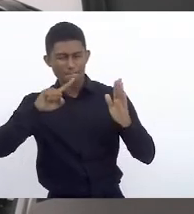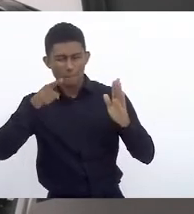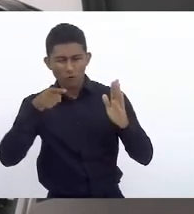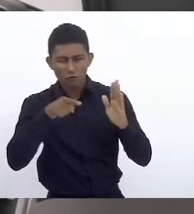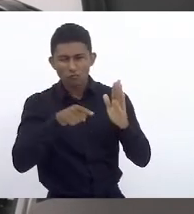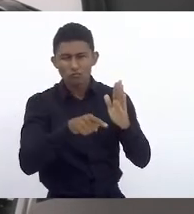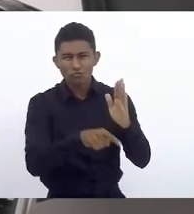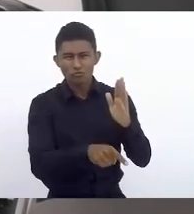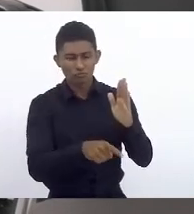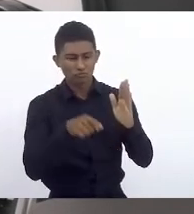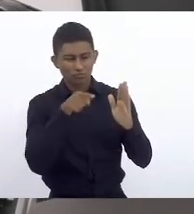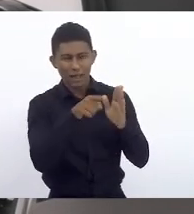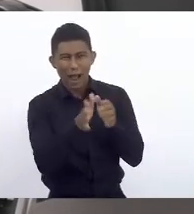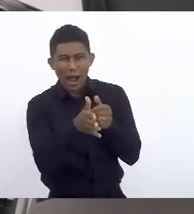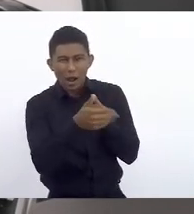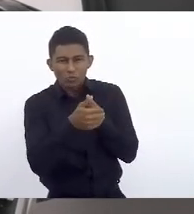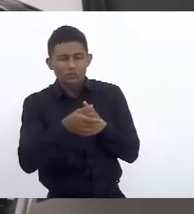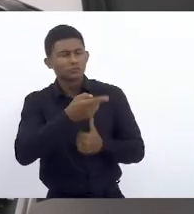a caixa preta